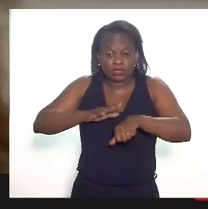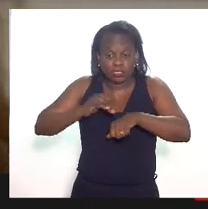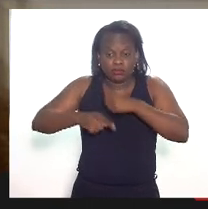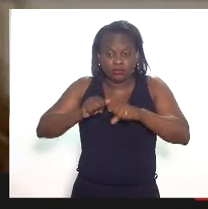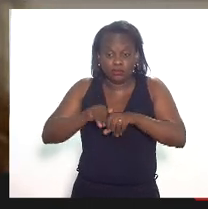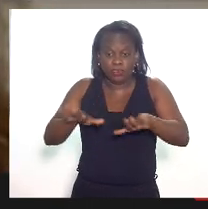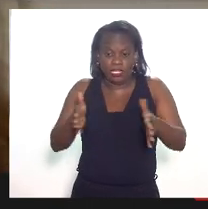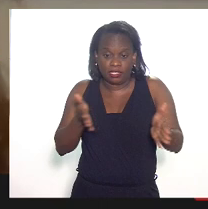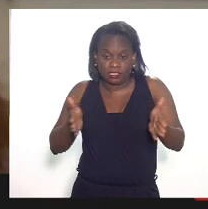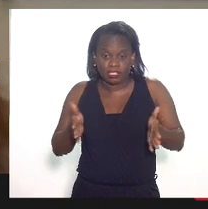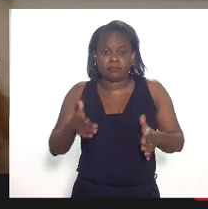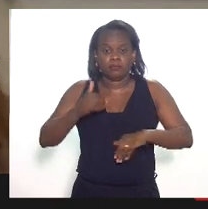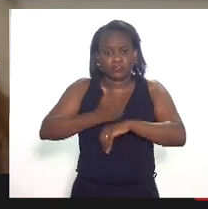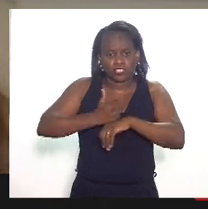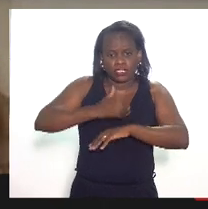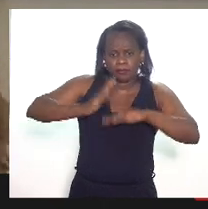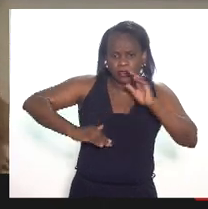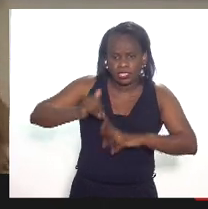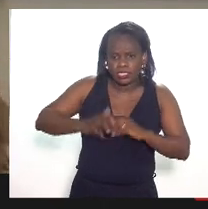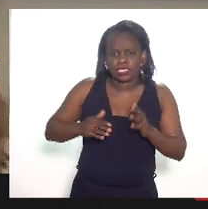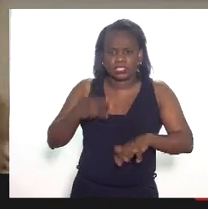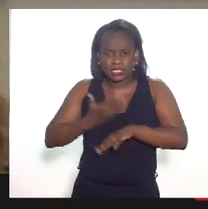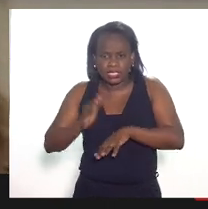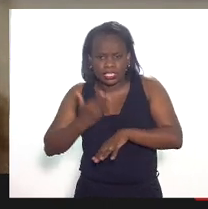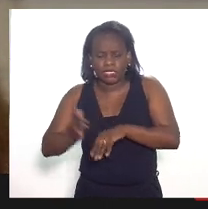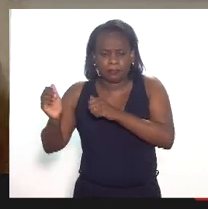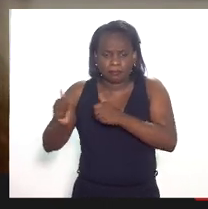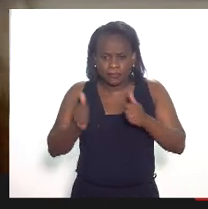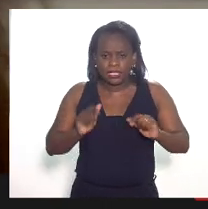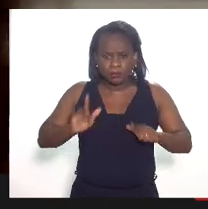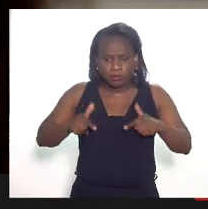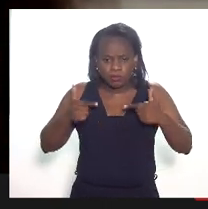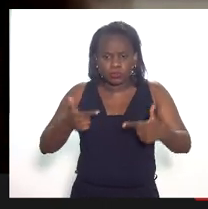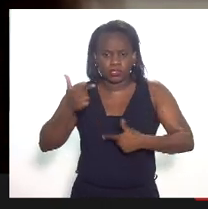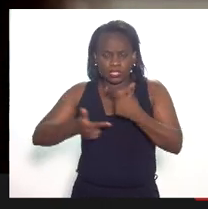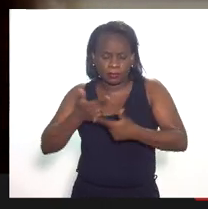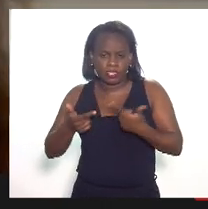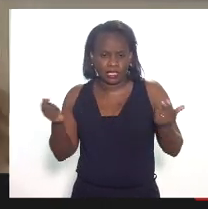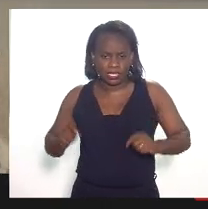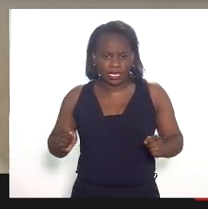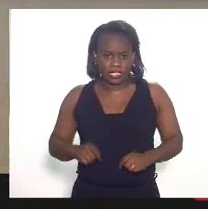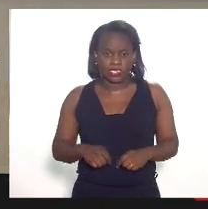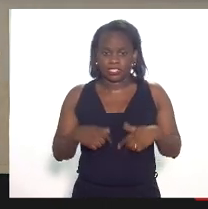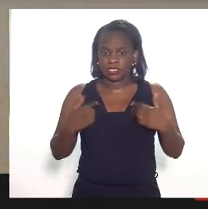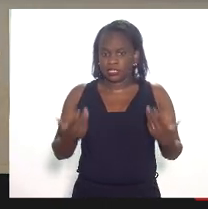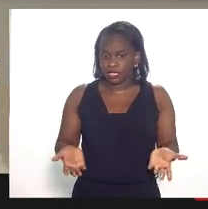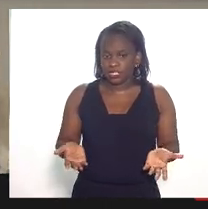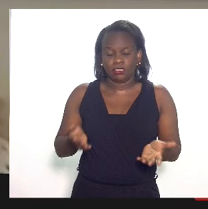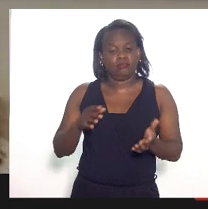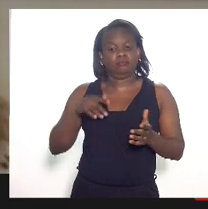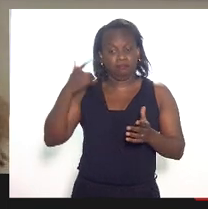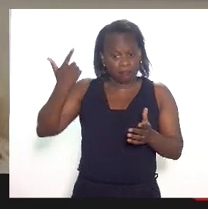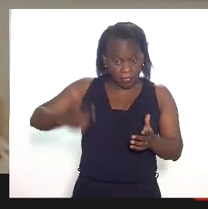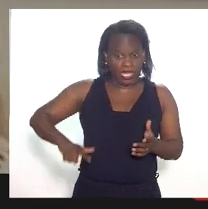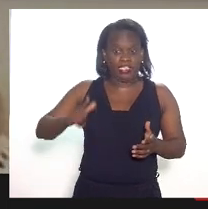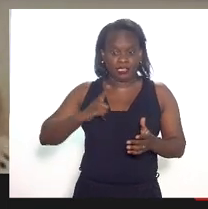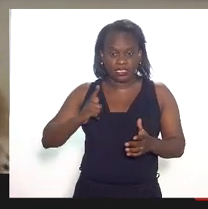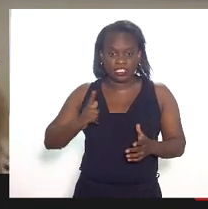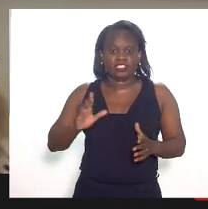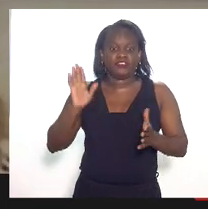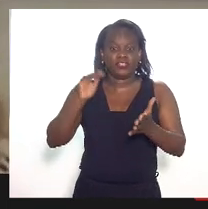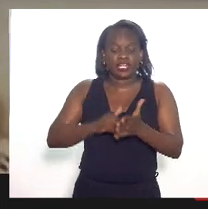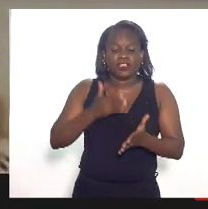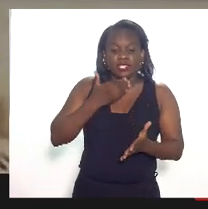profissionais habilitados, qualificados, treinados para atuar nessa situação. Isso não ficou aí. No final